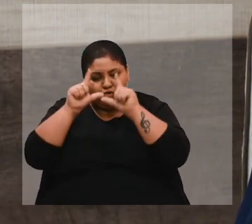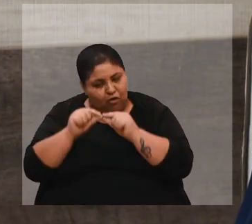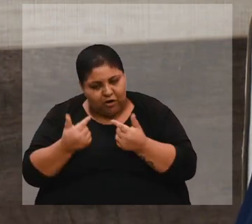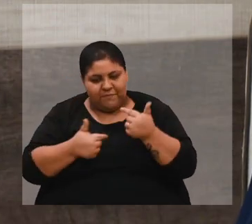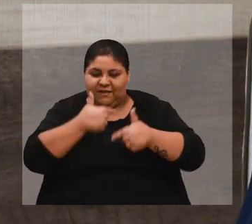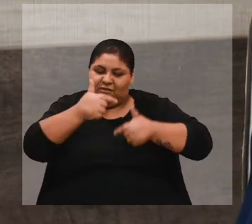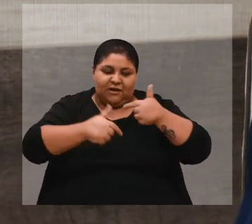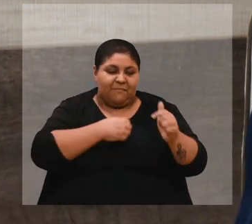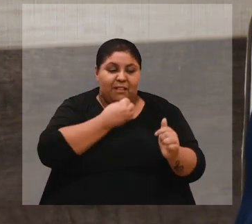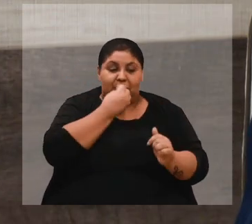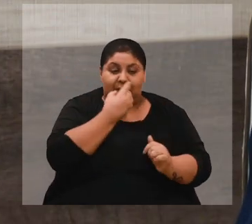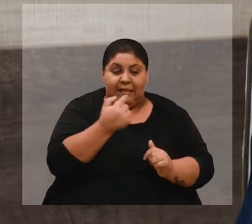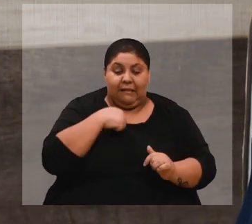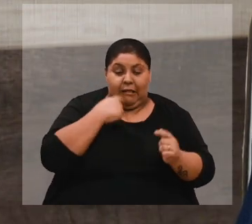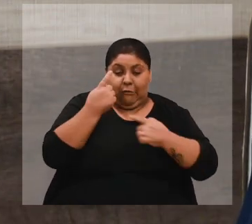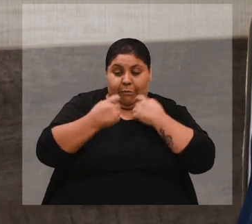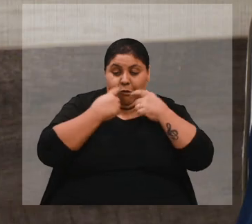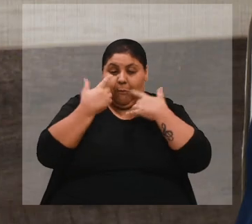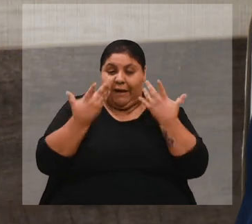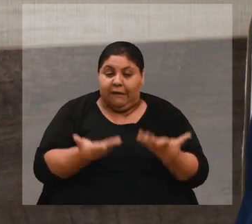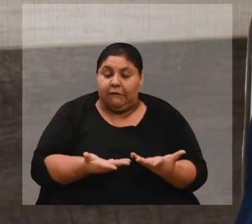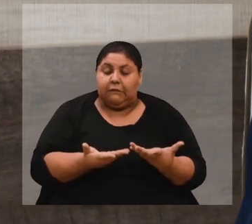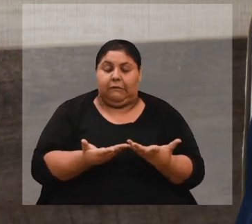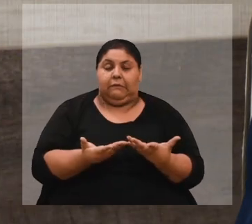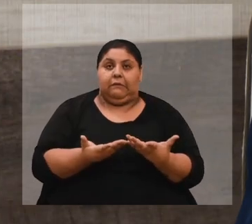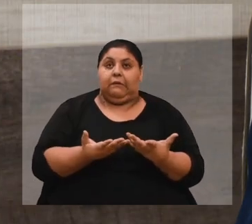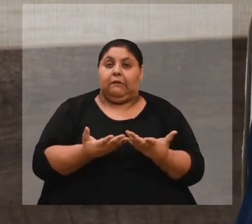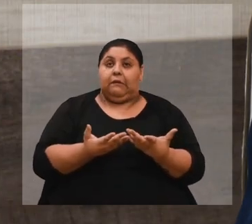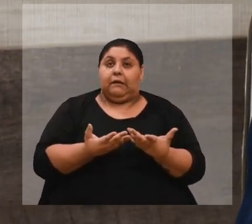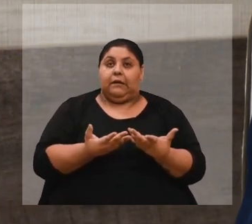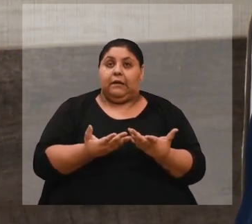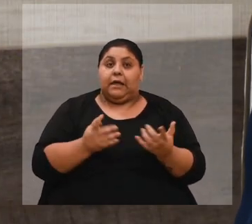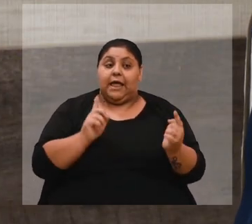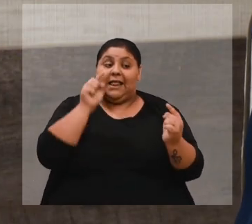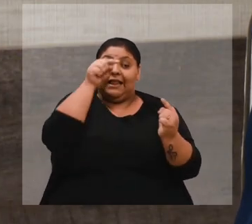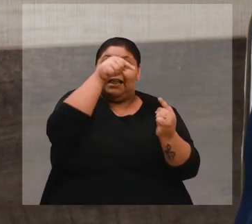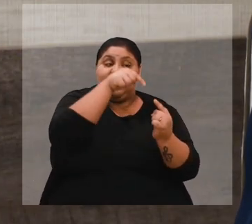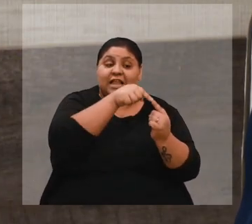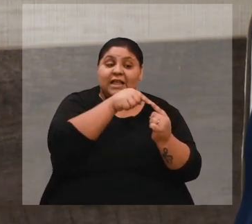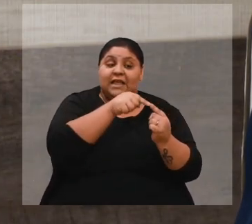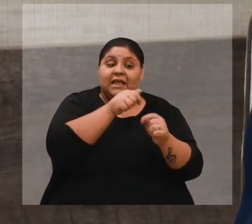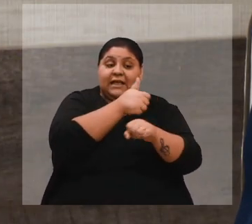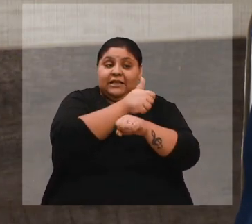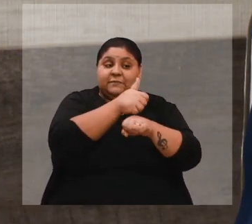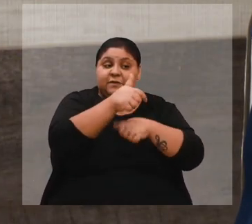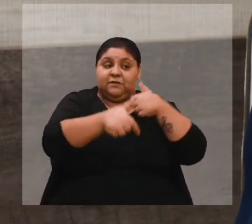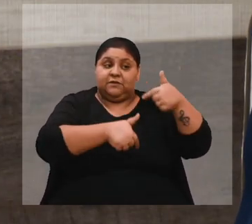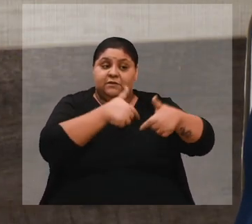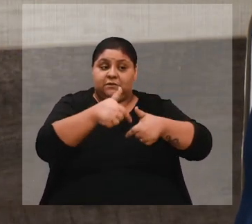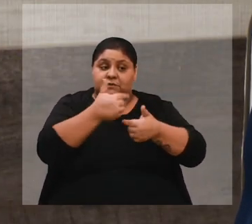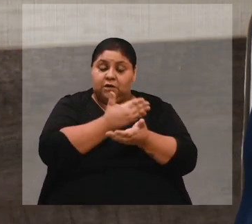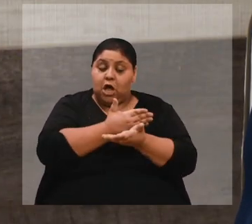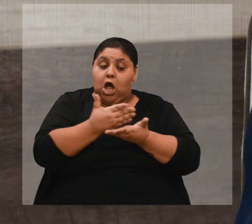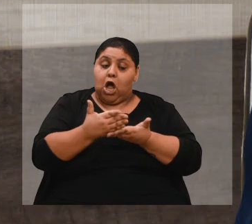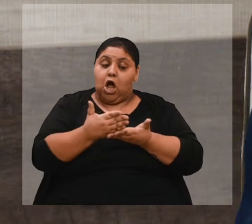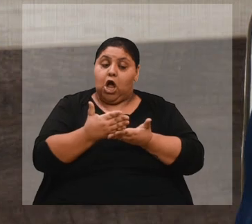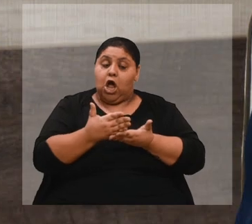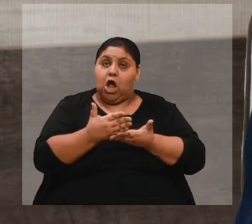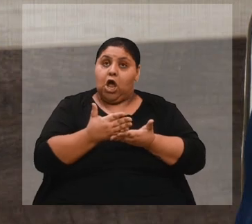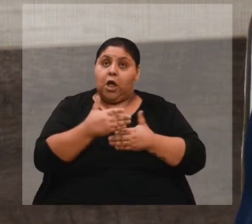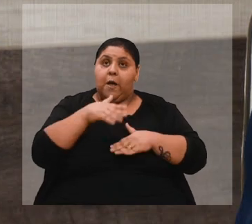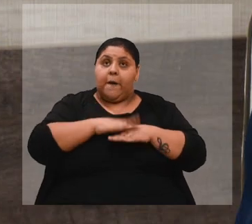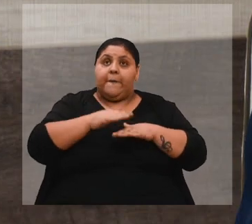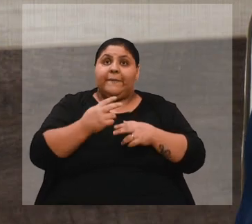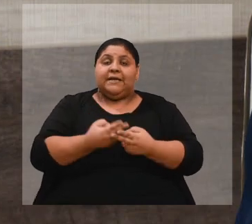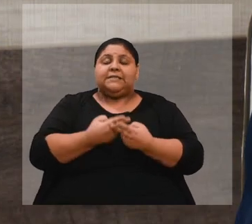dorme, ela não trabalha bem, ela fica preocupada. Então, essa é a ideia, que os trabalhadores também